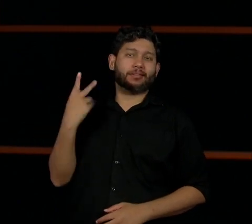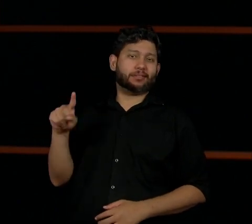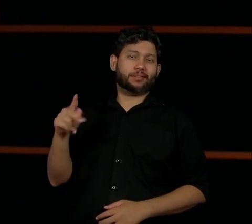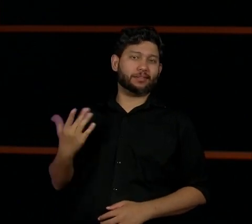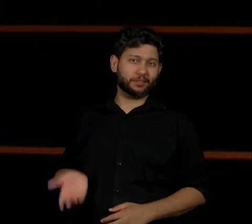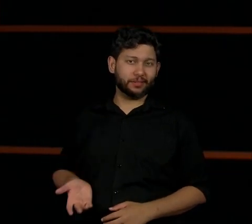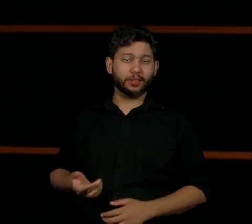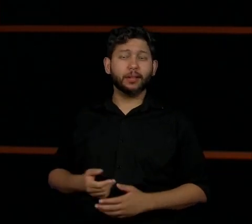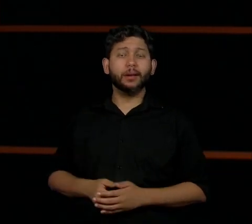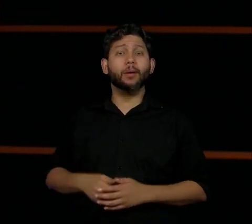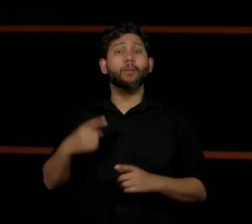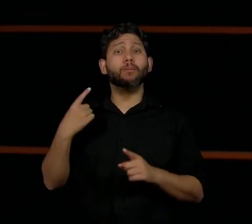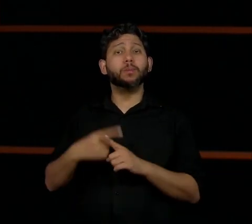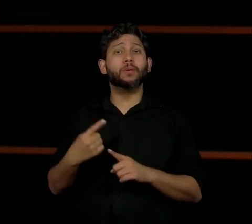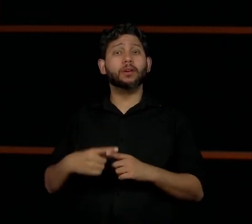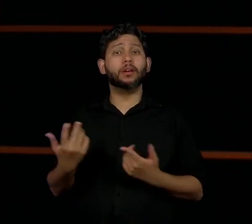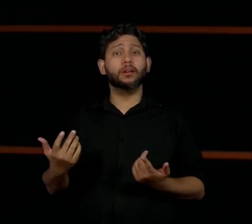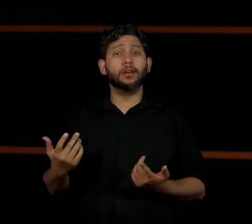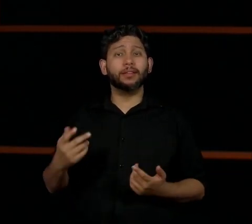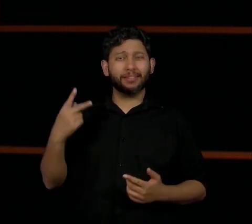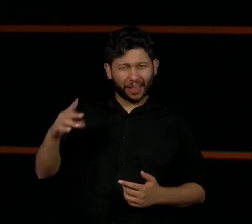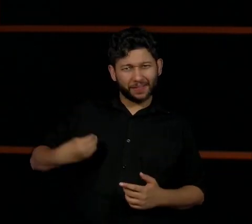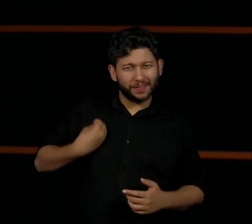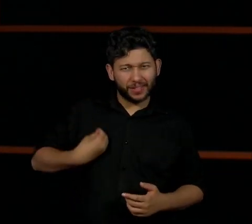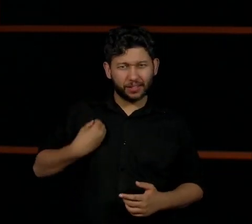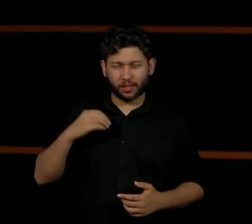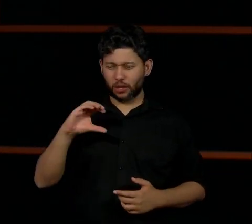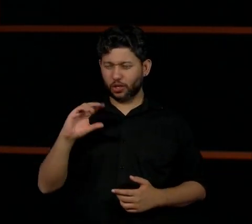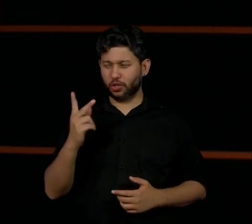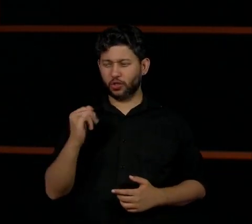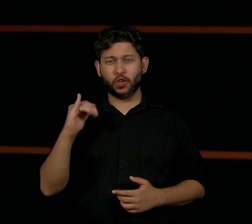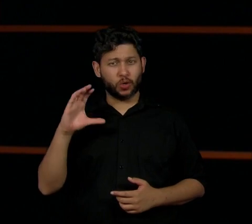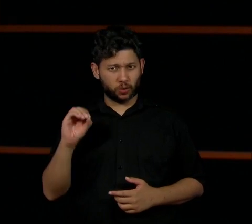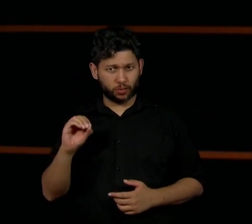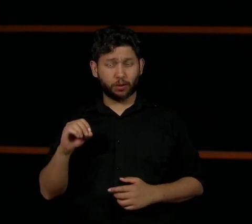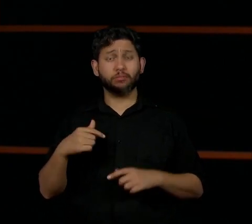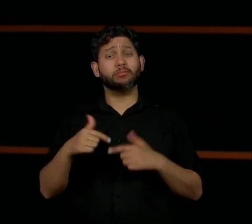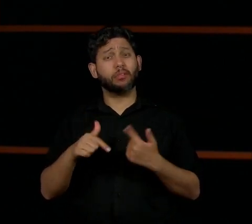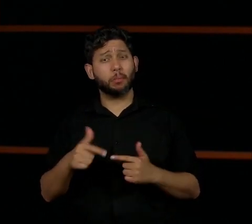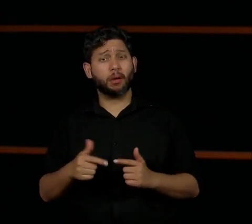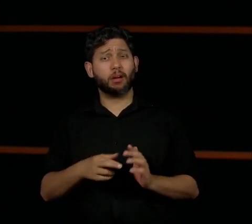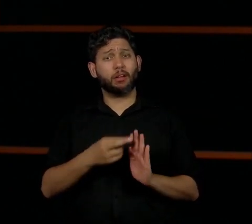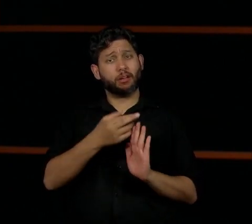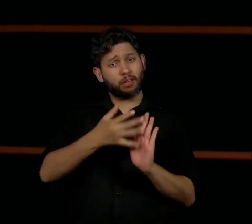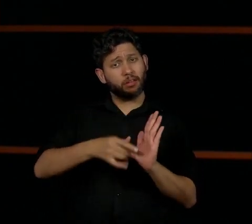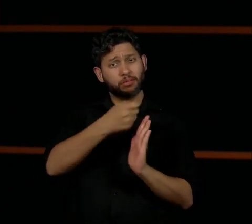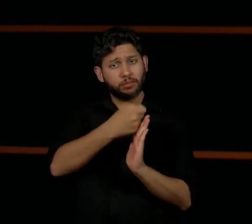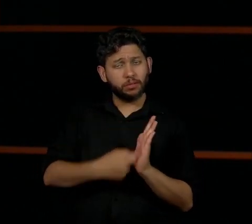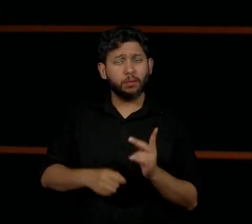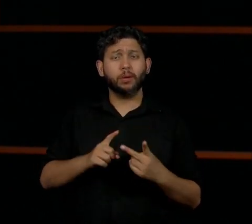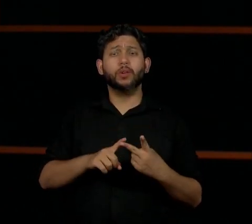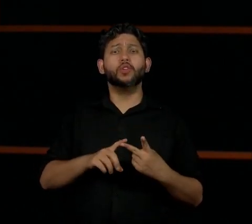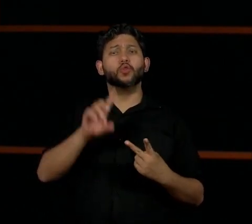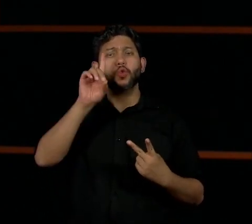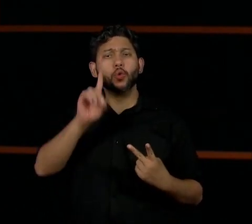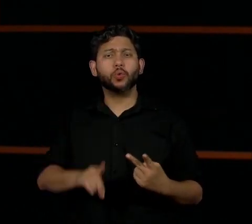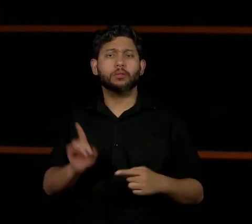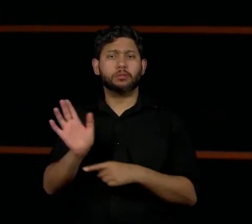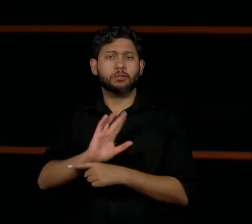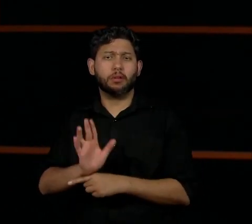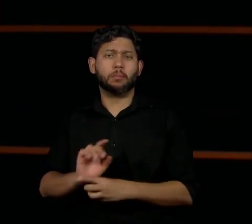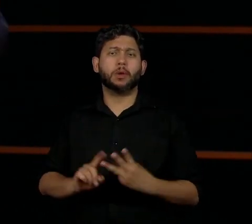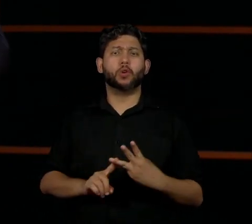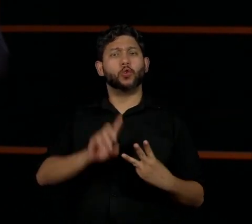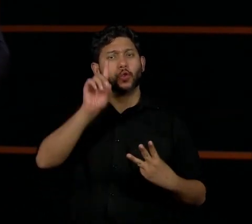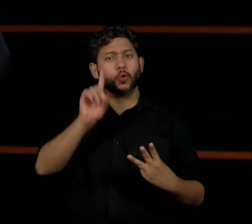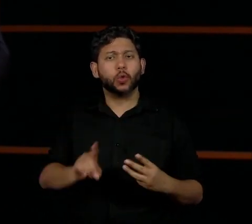no conteúdo geral da vida do Chico. Chico é redator, Chico diretor de cinema, Chico diretor de peças